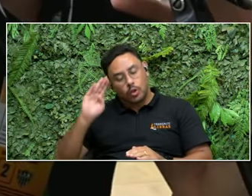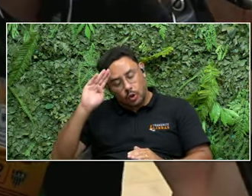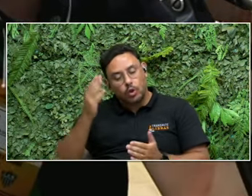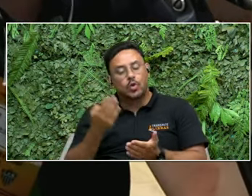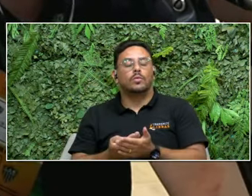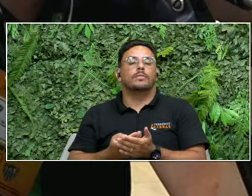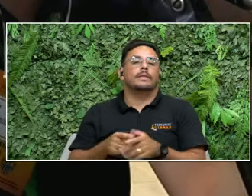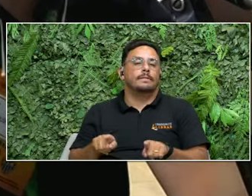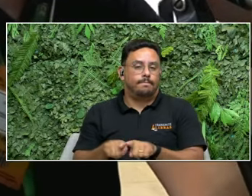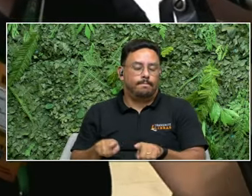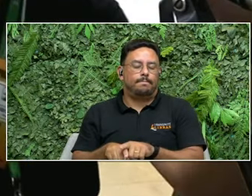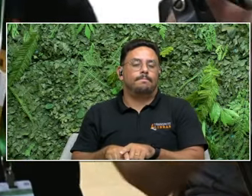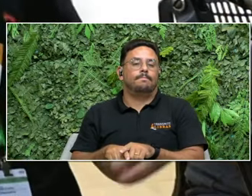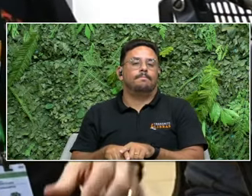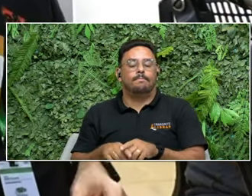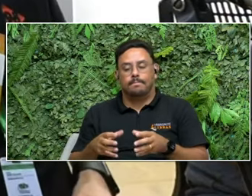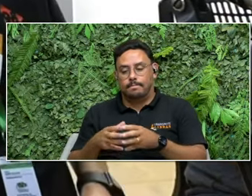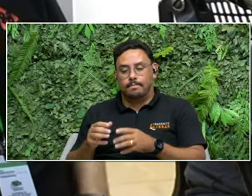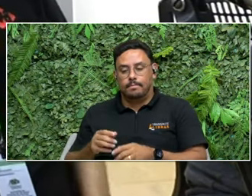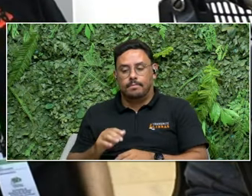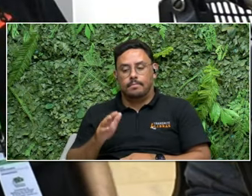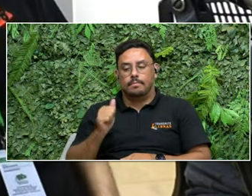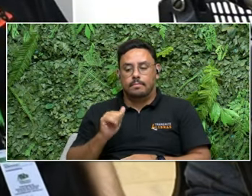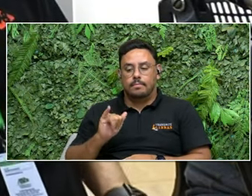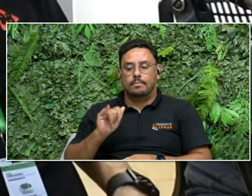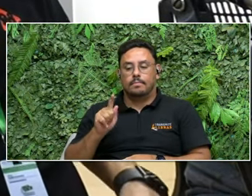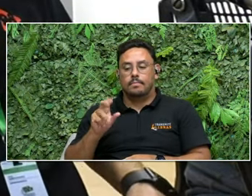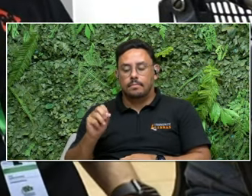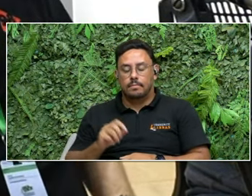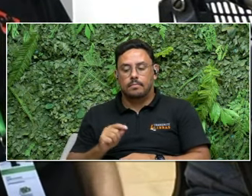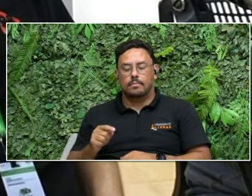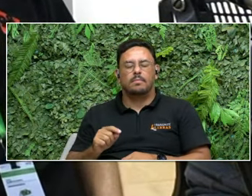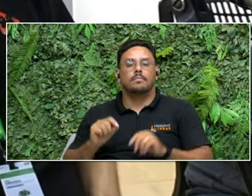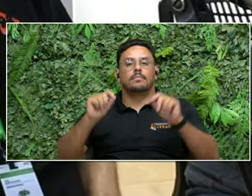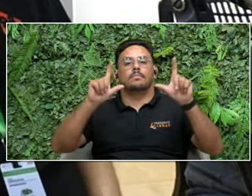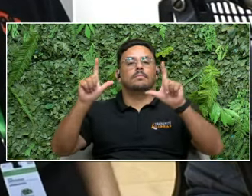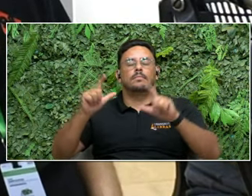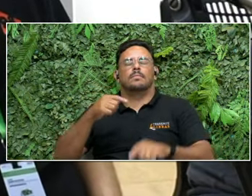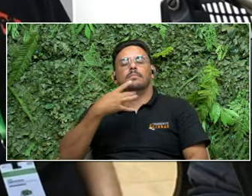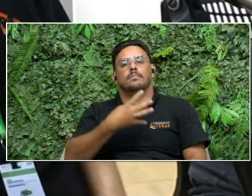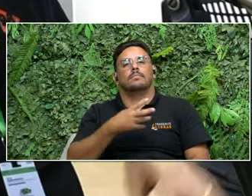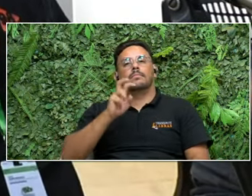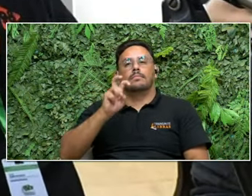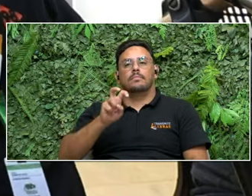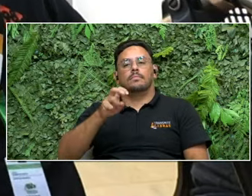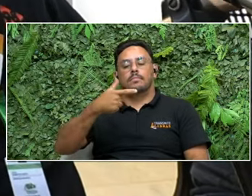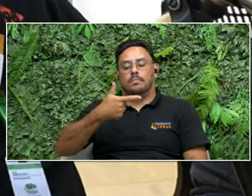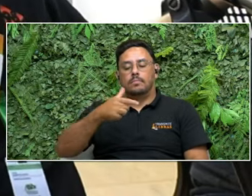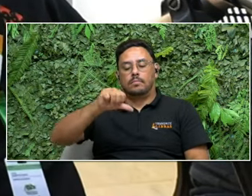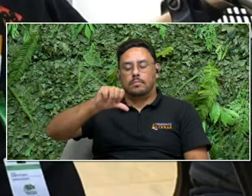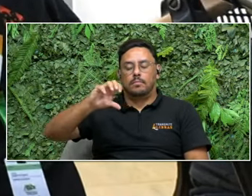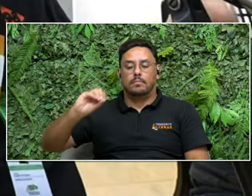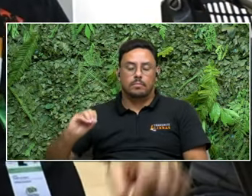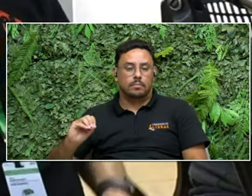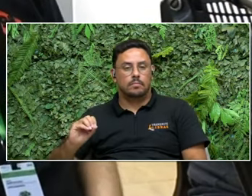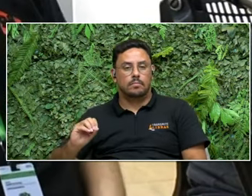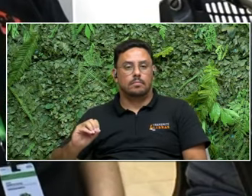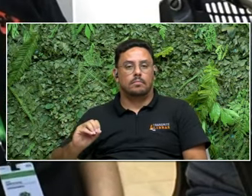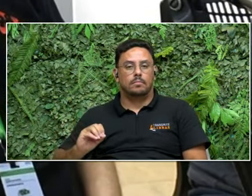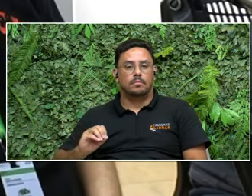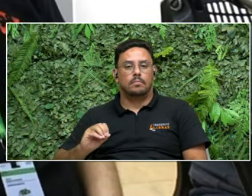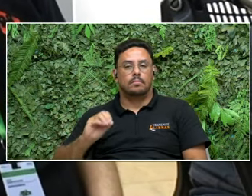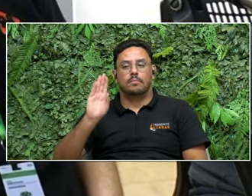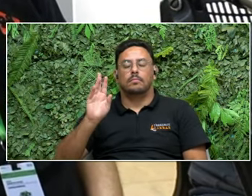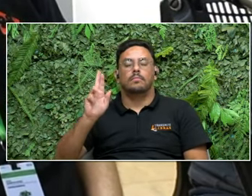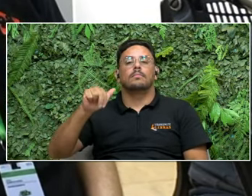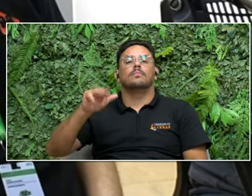pro restante do time chamou iGuinho não chamei chamei É porque no telão bateu ali o público de 45 290 e enfim o Bruno mzi